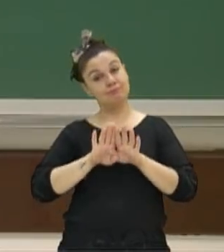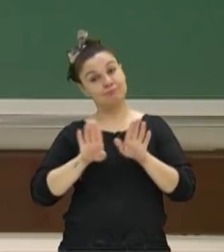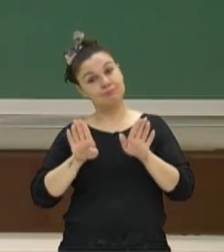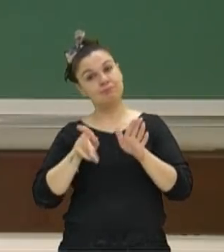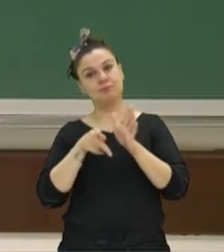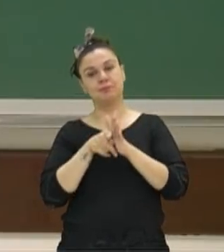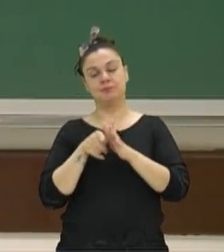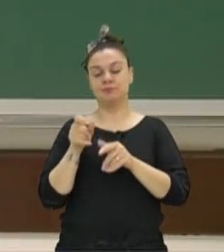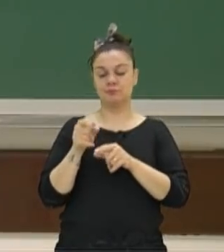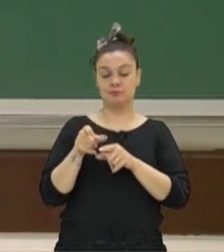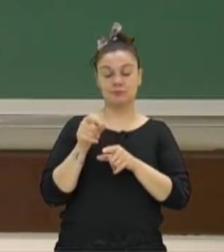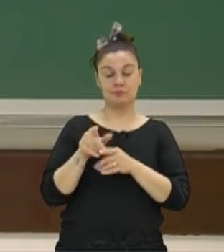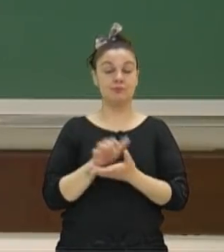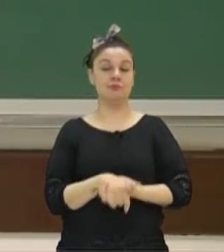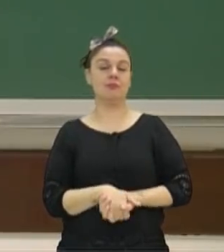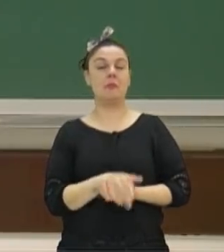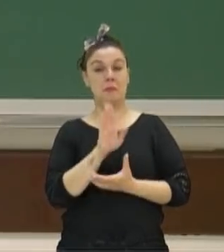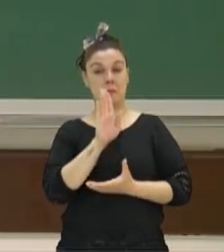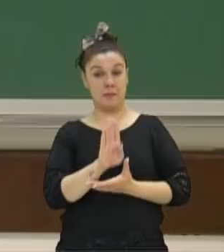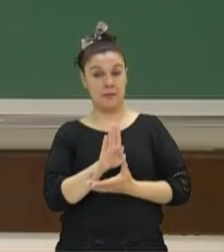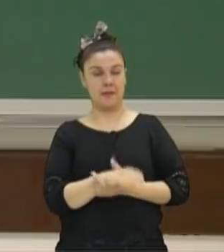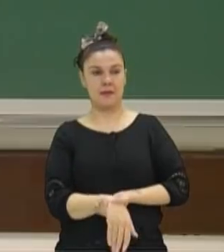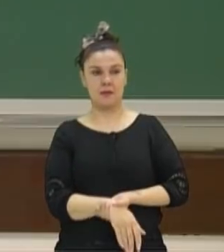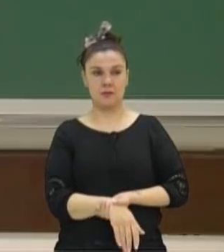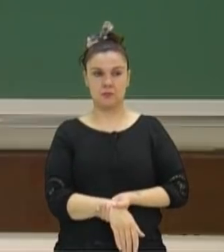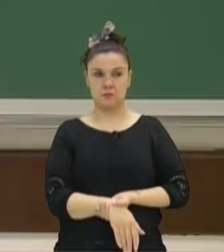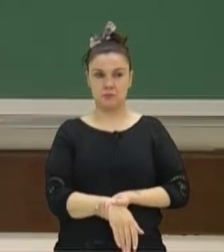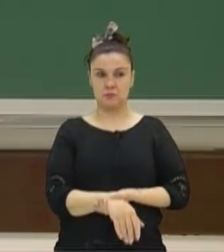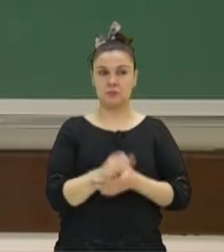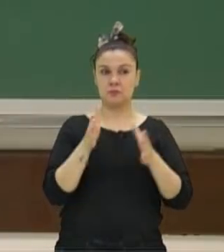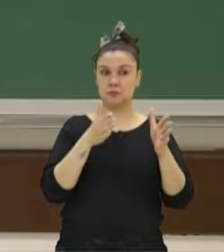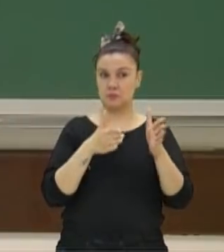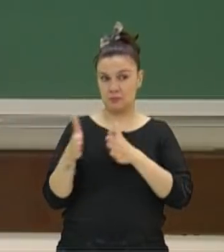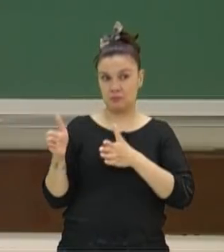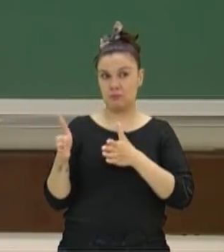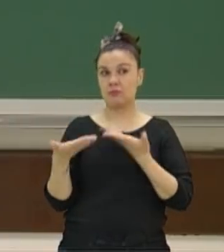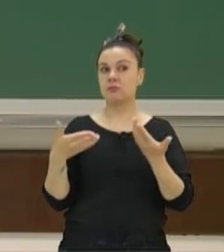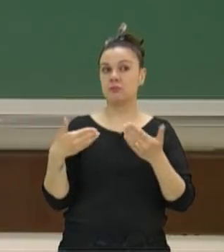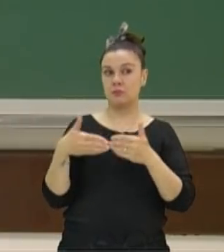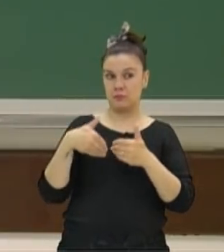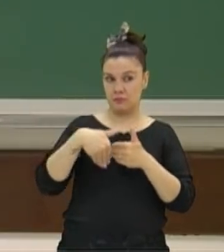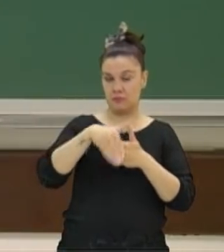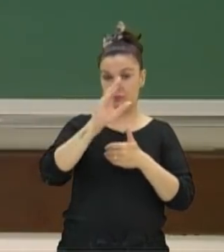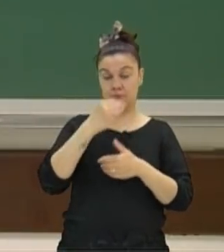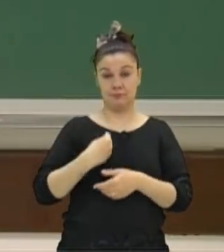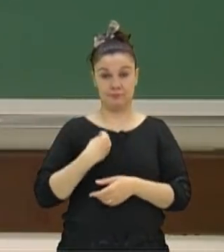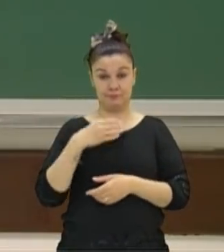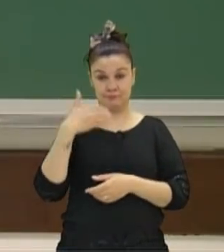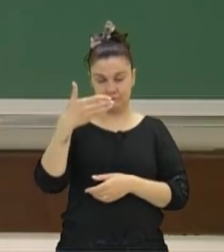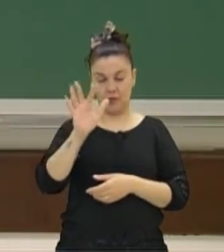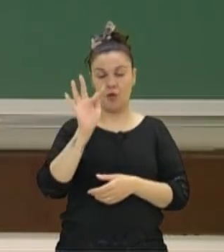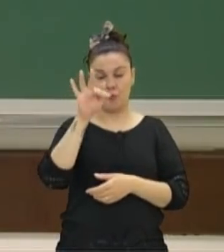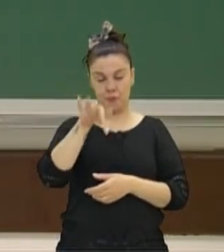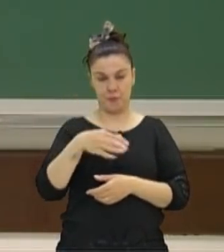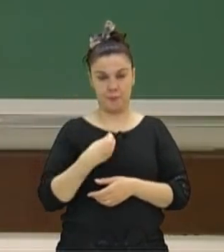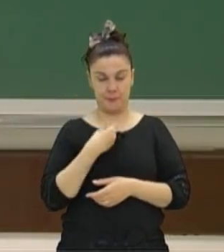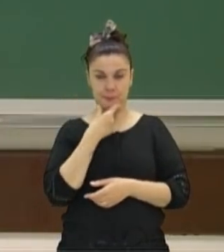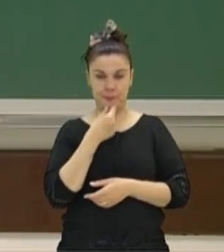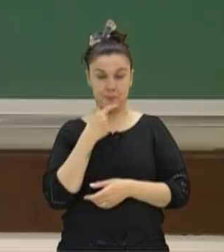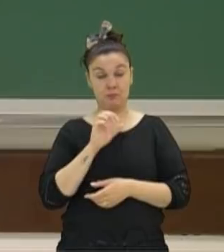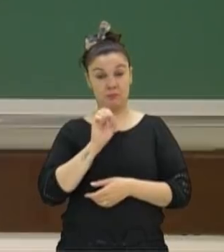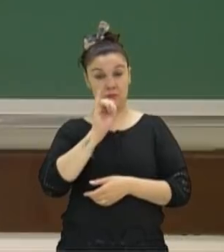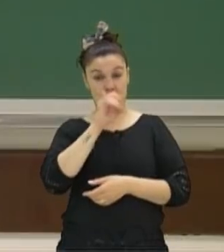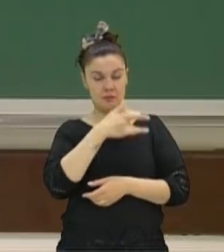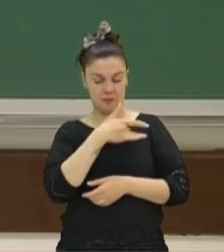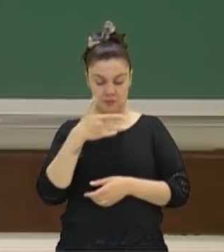essa produção de espermatozoides. Mas, né, essa produção aqui, ela dura muito tempo, né, até o fim da vida do homem, se